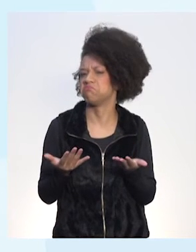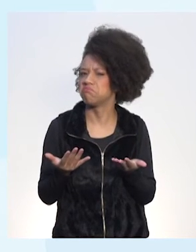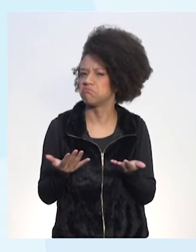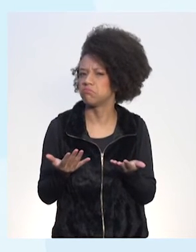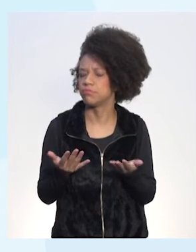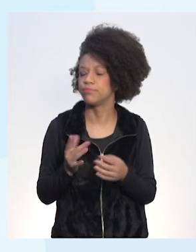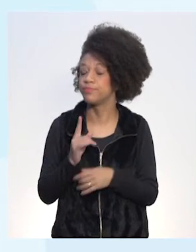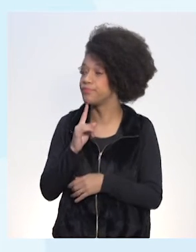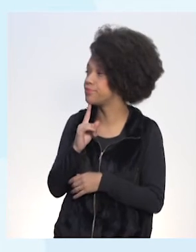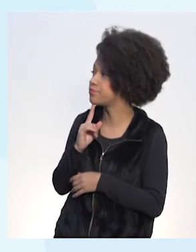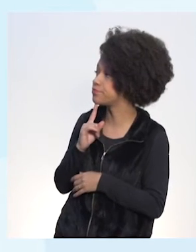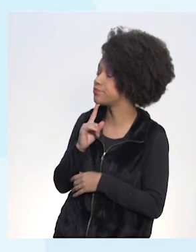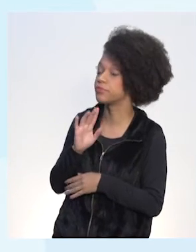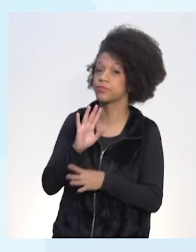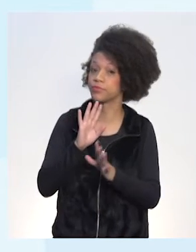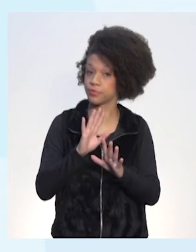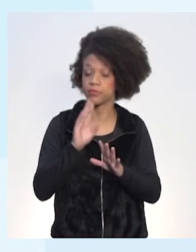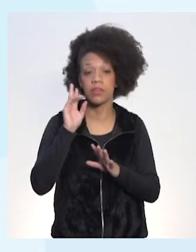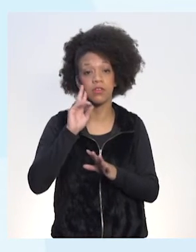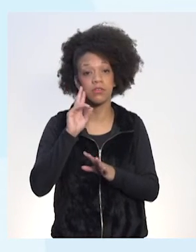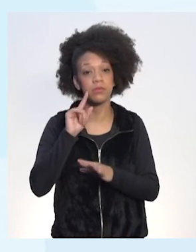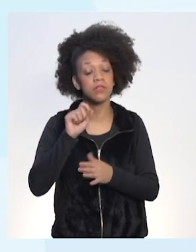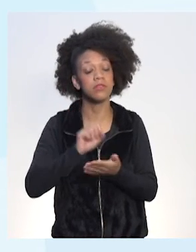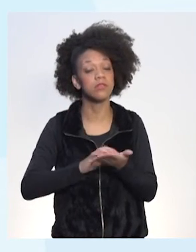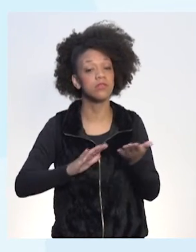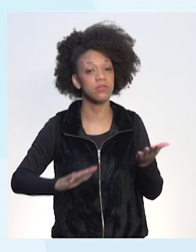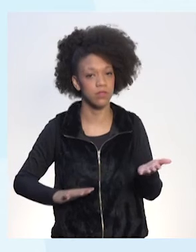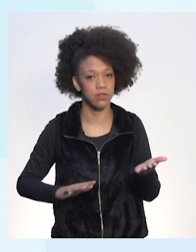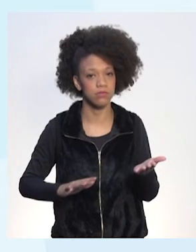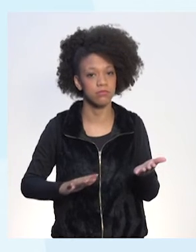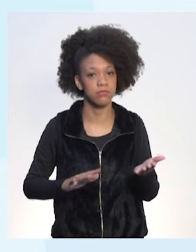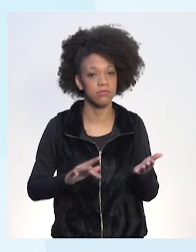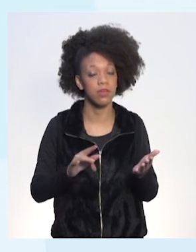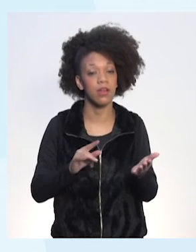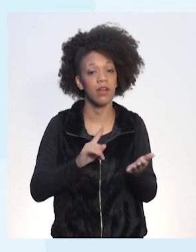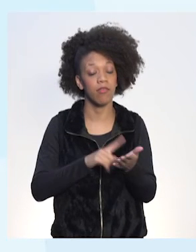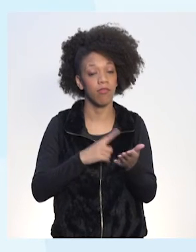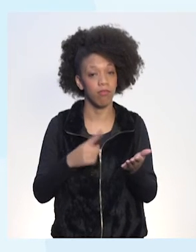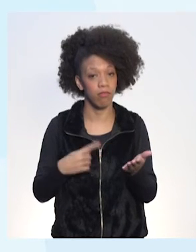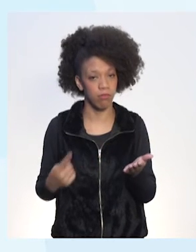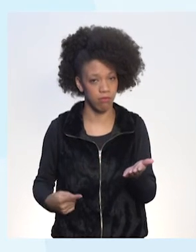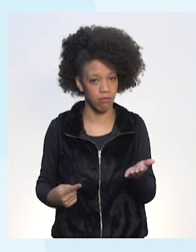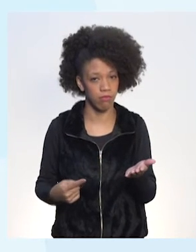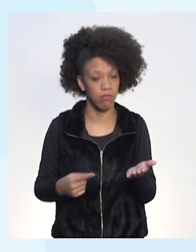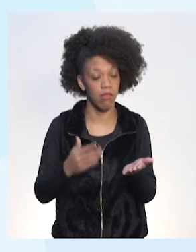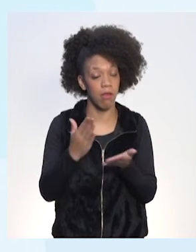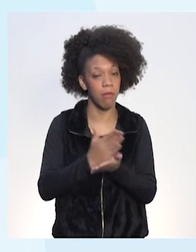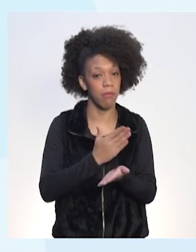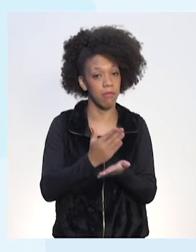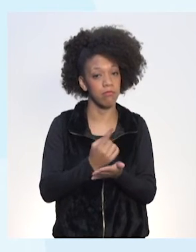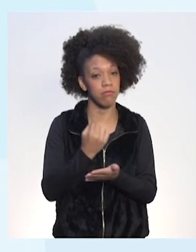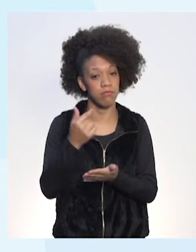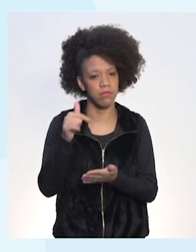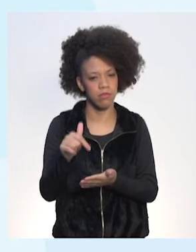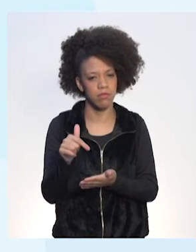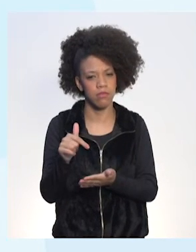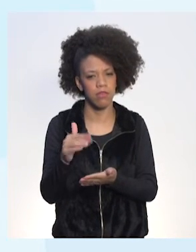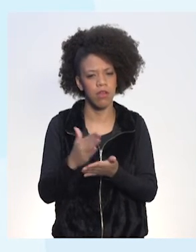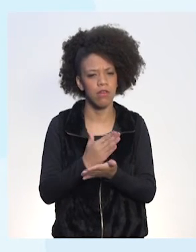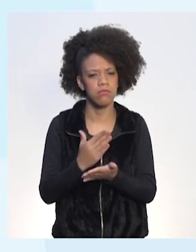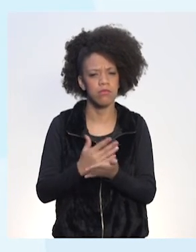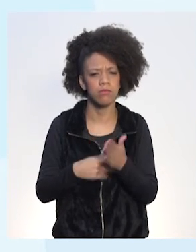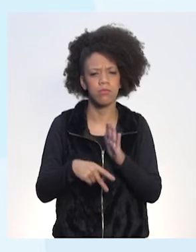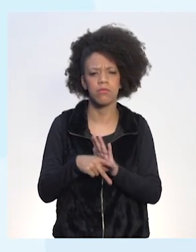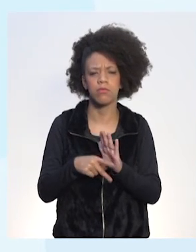graus? Lembrando que essa atividade ela está lá na página 17, se eu não me engano, eu coloquei caderno do professor, mas